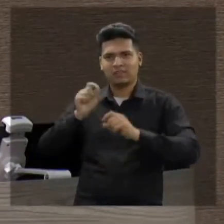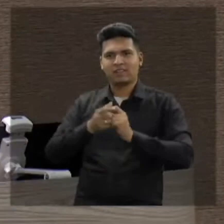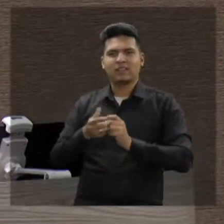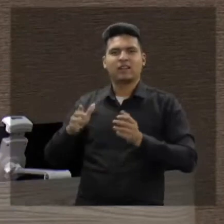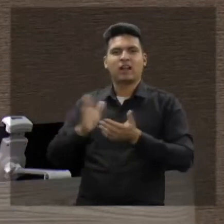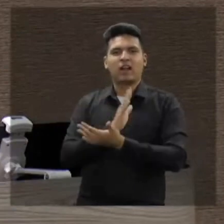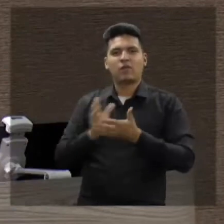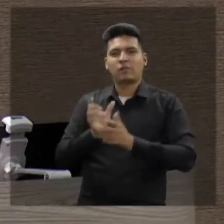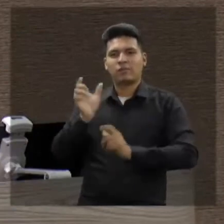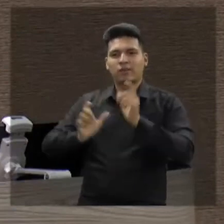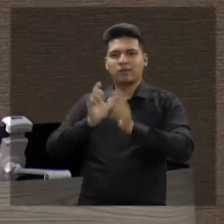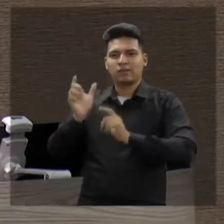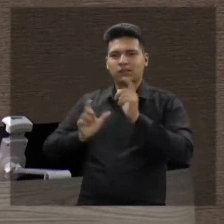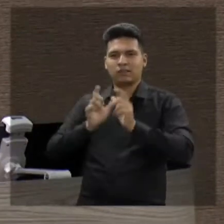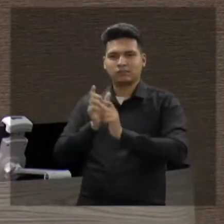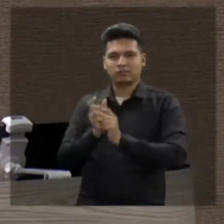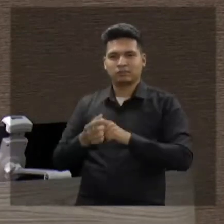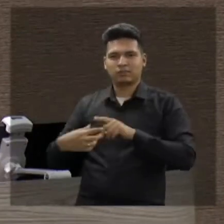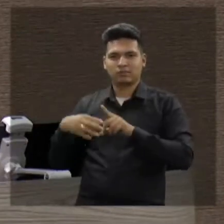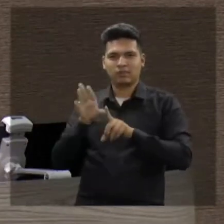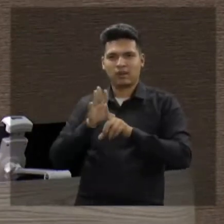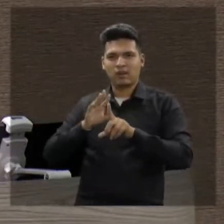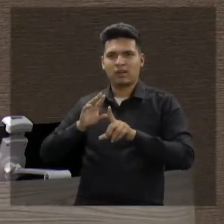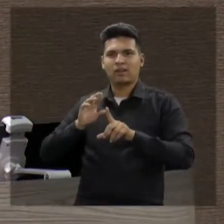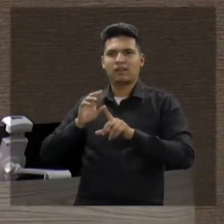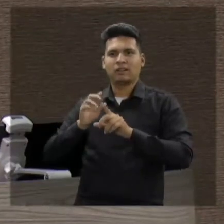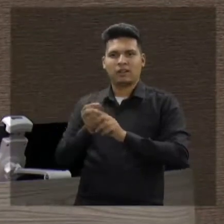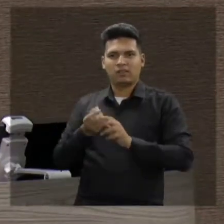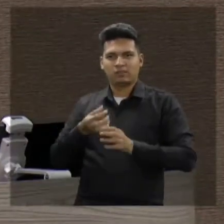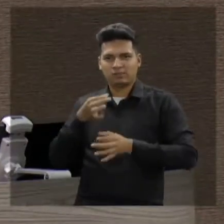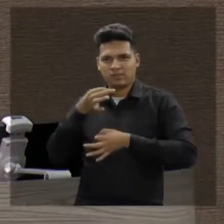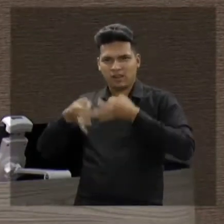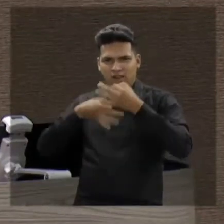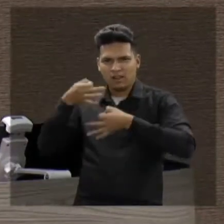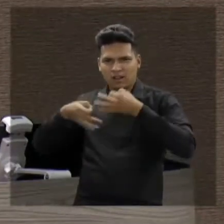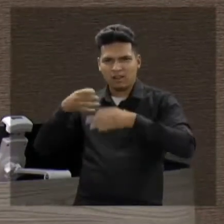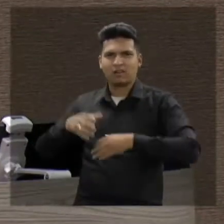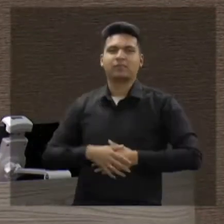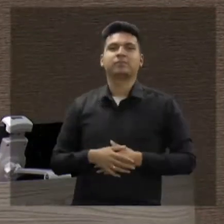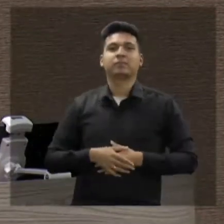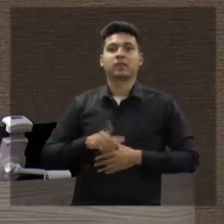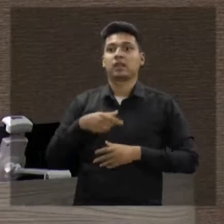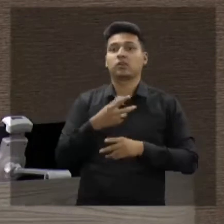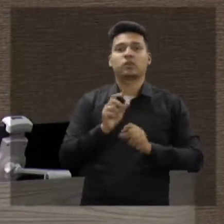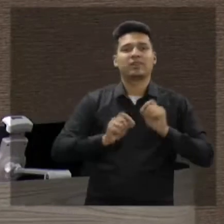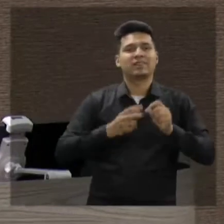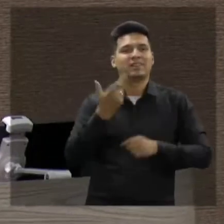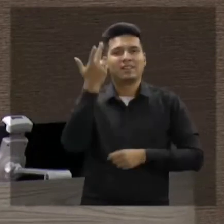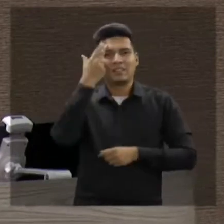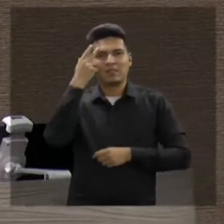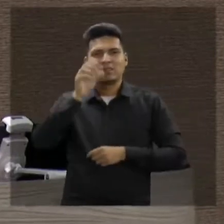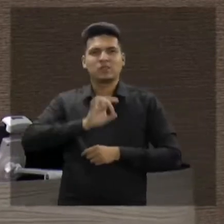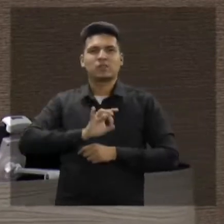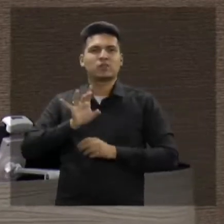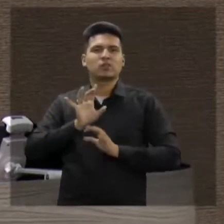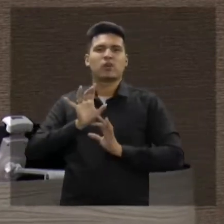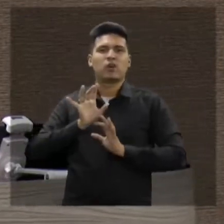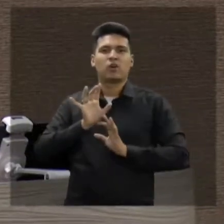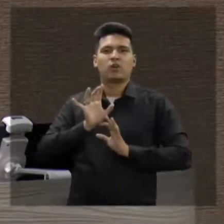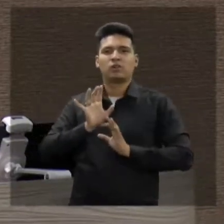técnica amigos Seria normal se essa música tivesse tocando tão somente dentro de